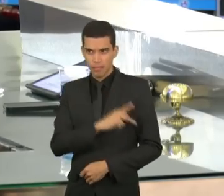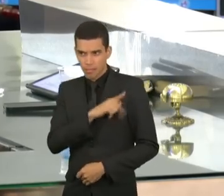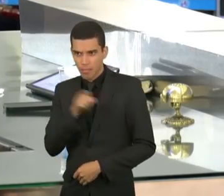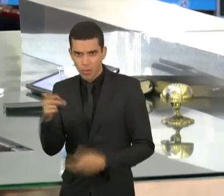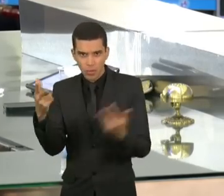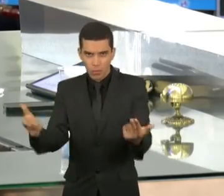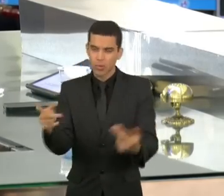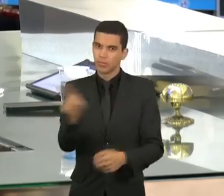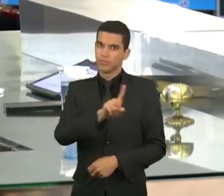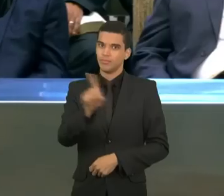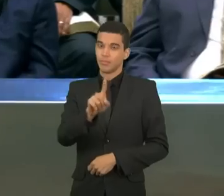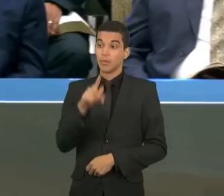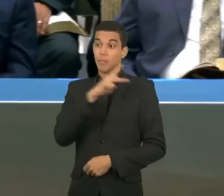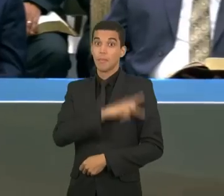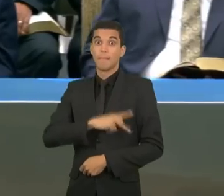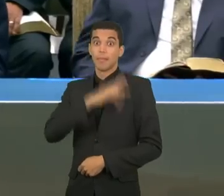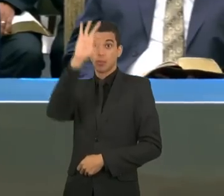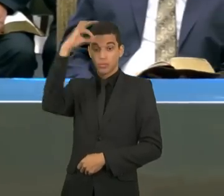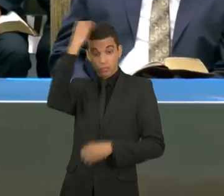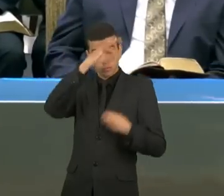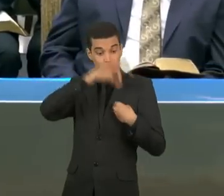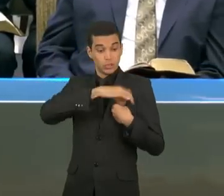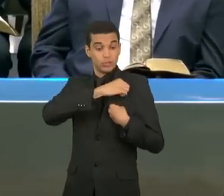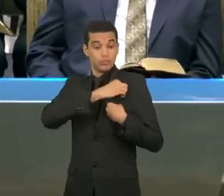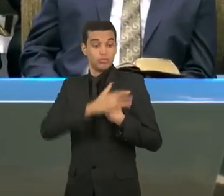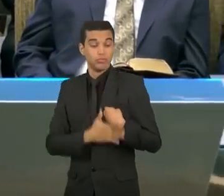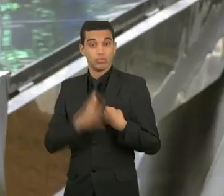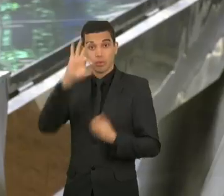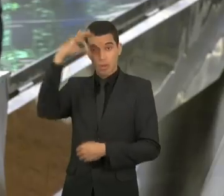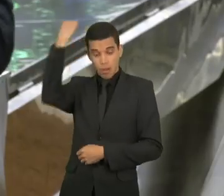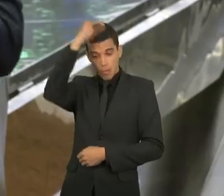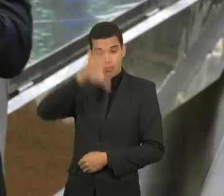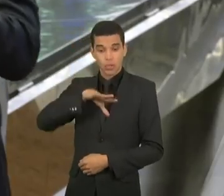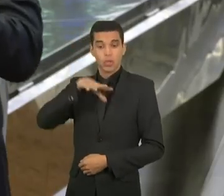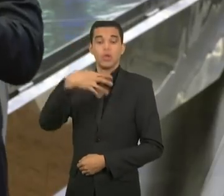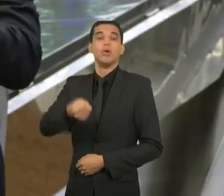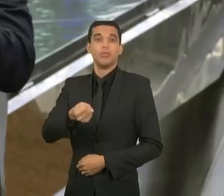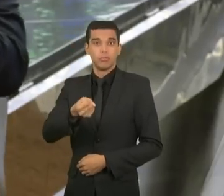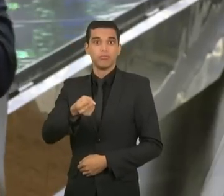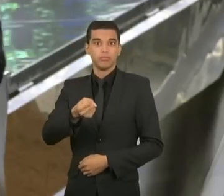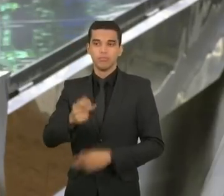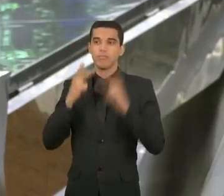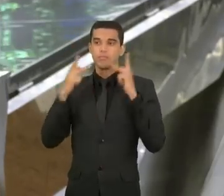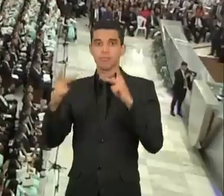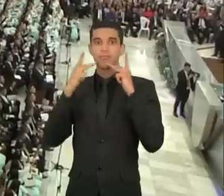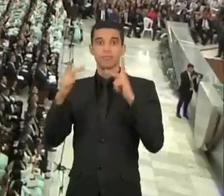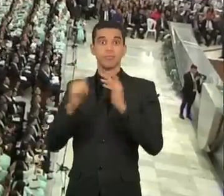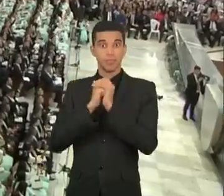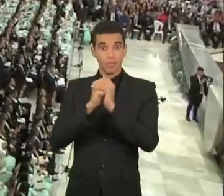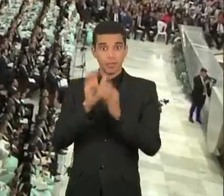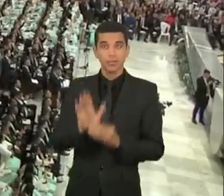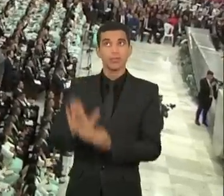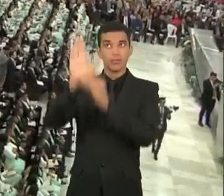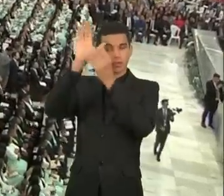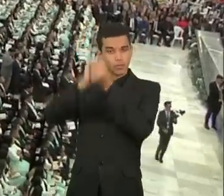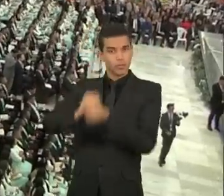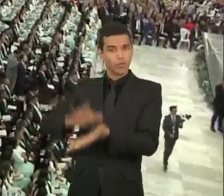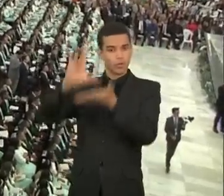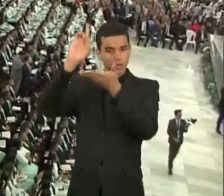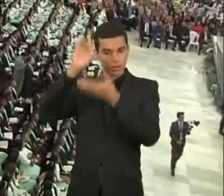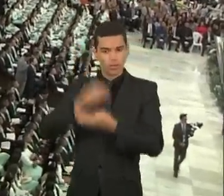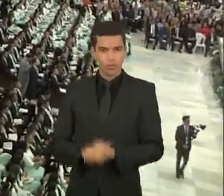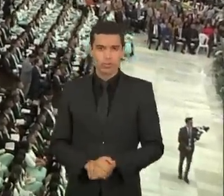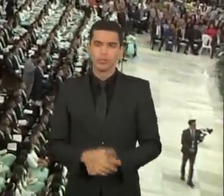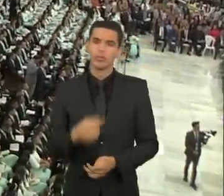Deus. Paulo falava a revelação de Deus. E quem está de acordo comigo, levanta a mão e dá glória a Deus. Eu fico